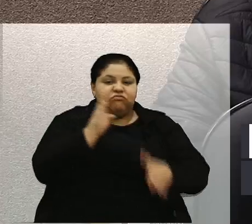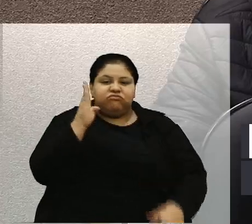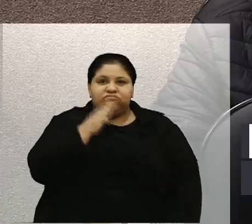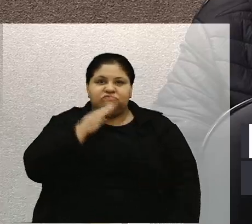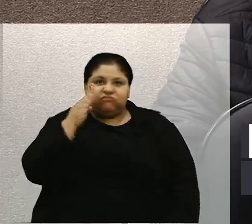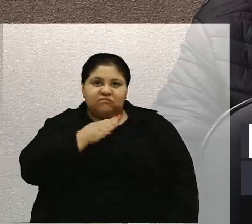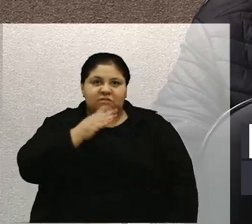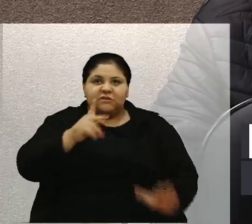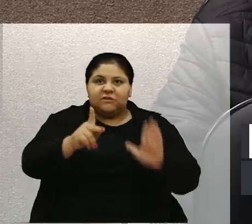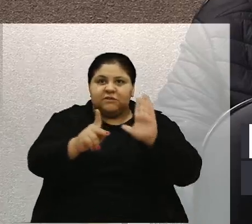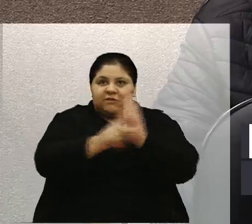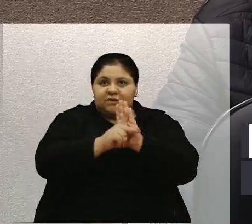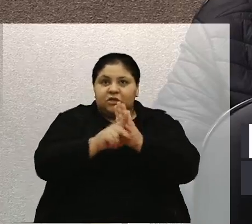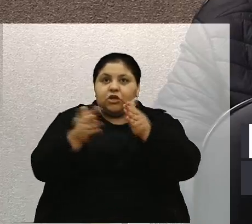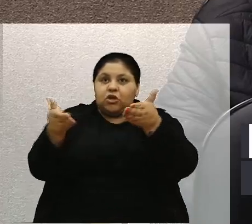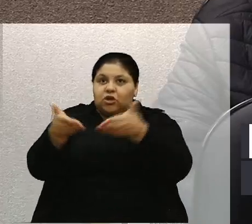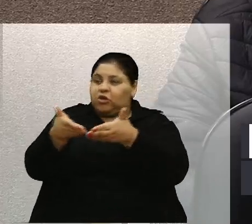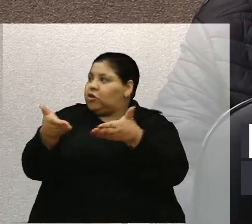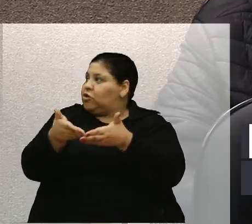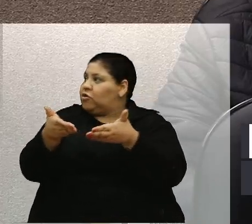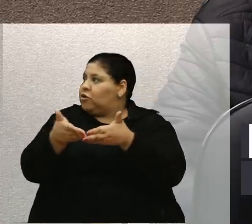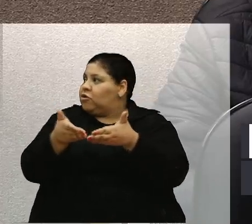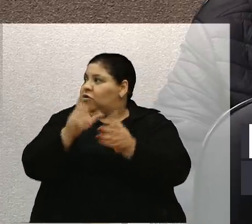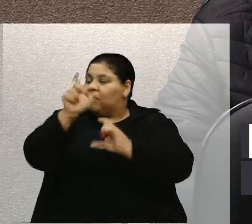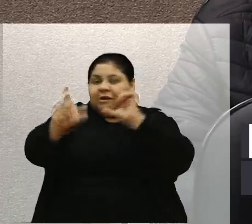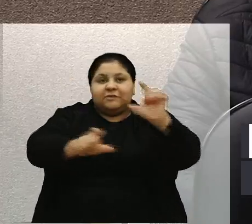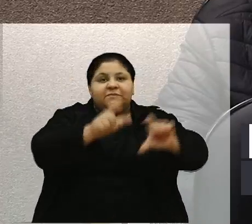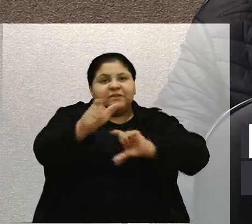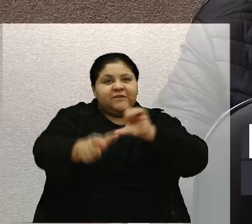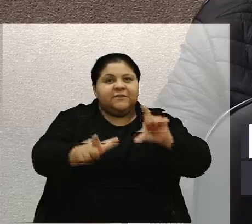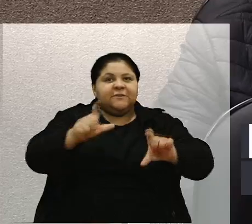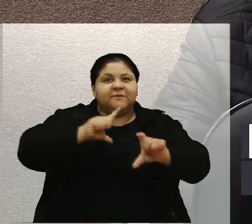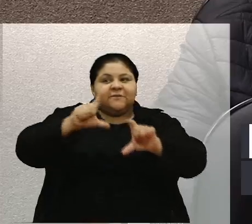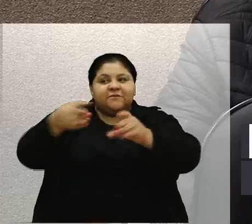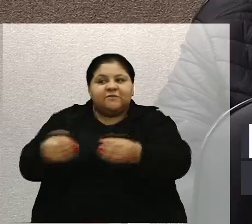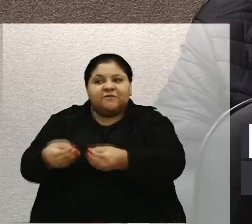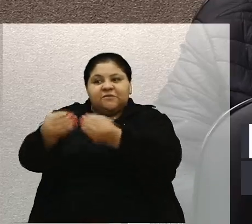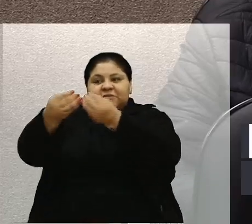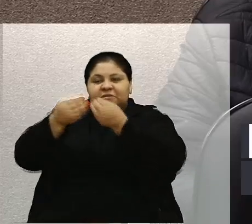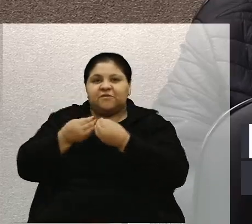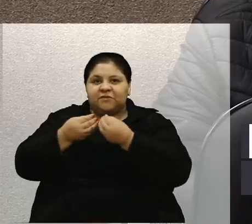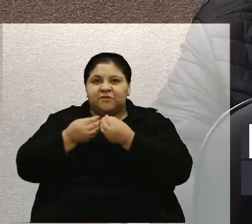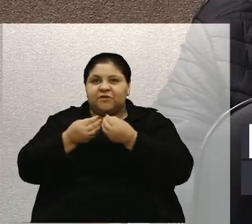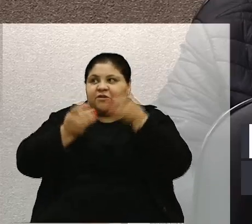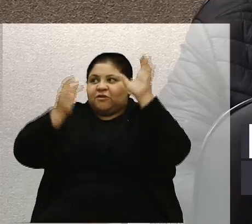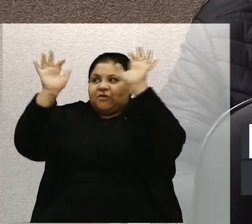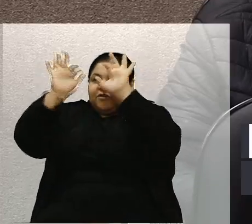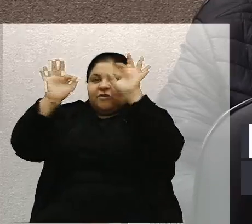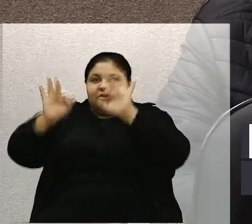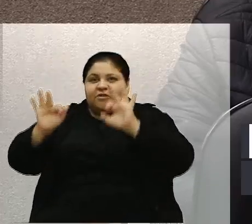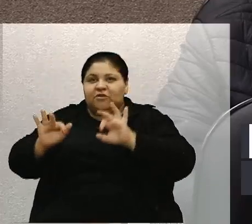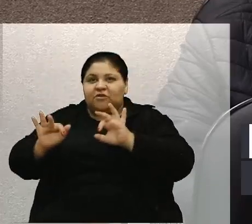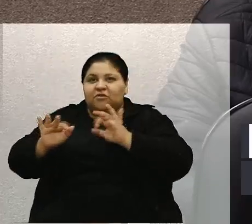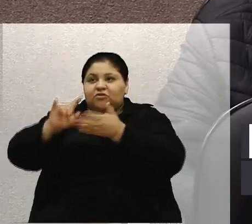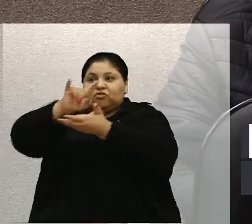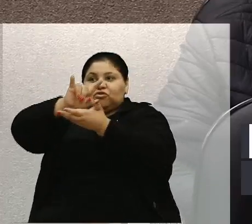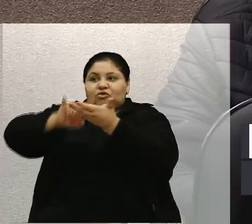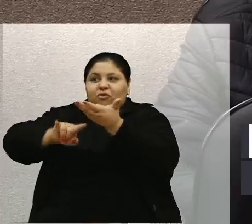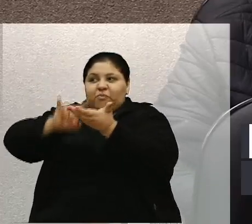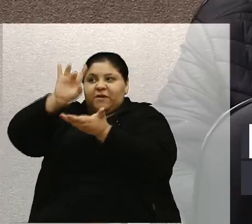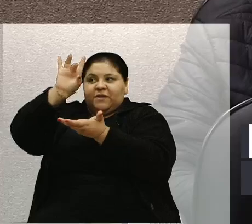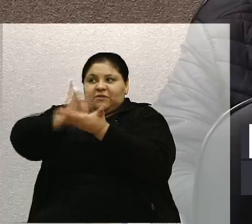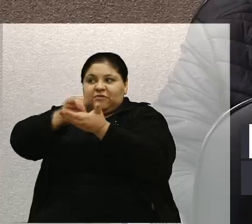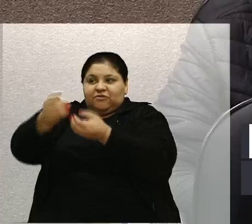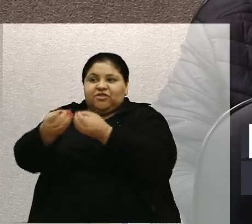deste projeto, para que hoje tantas pessoas estivessem recebendo com muita alegria, né, o seu título de